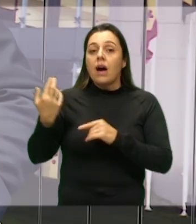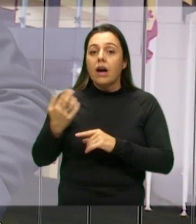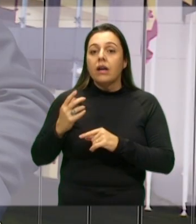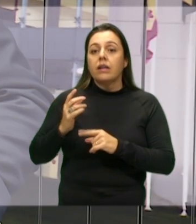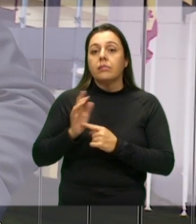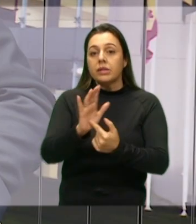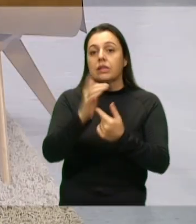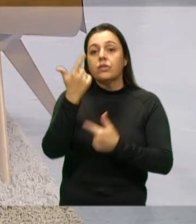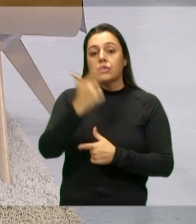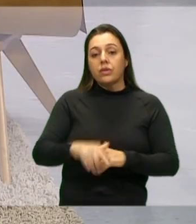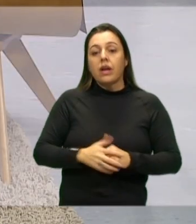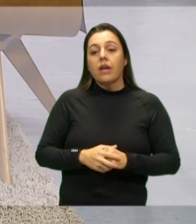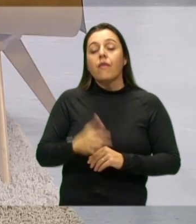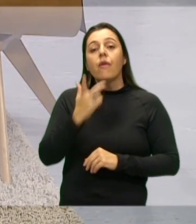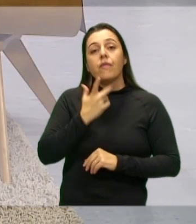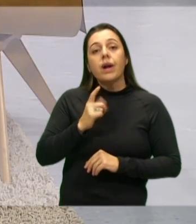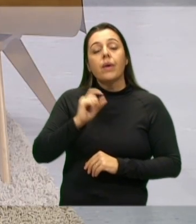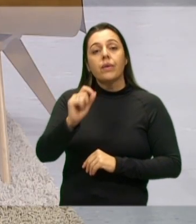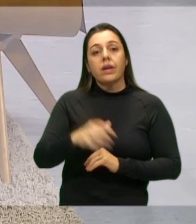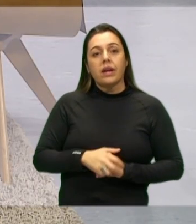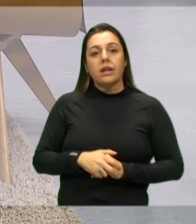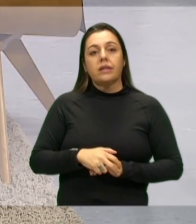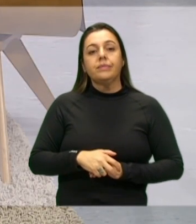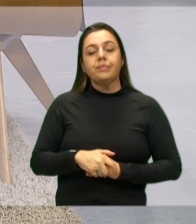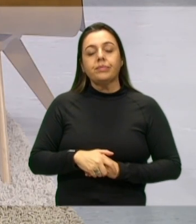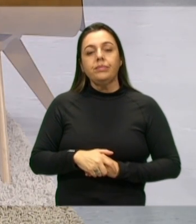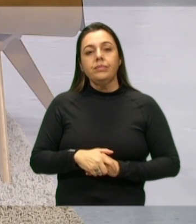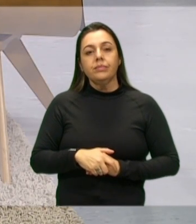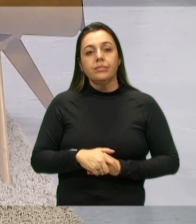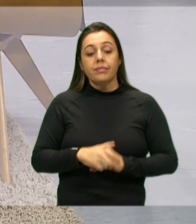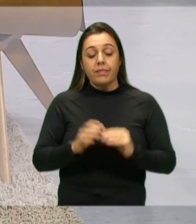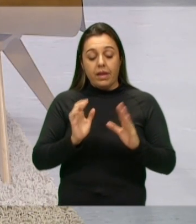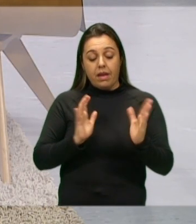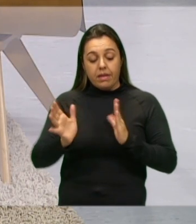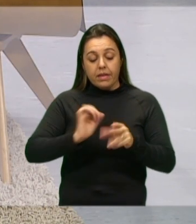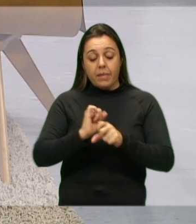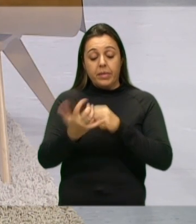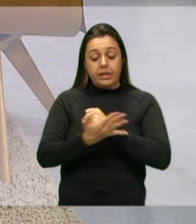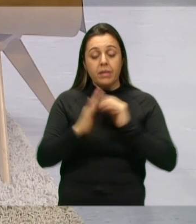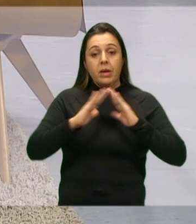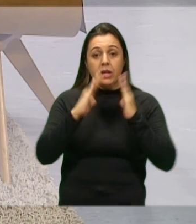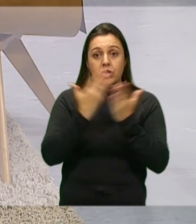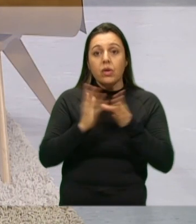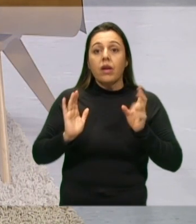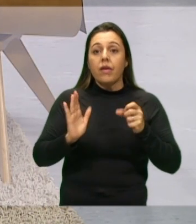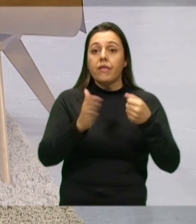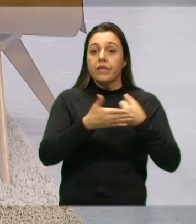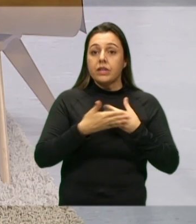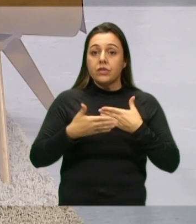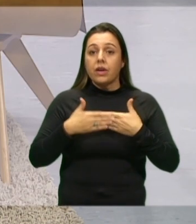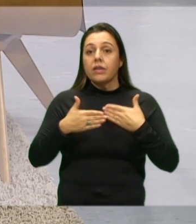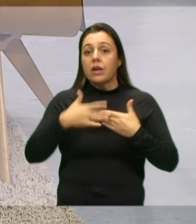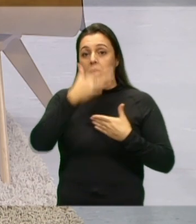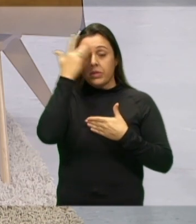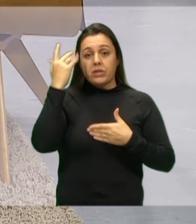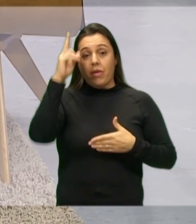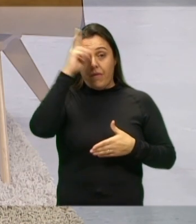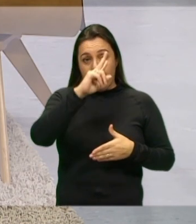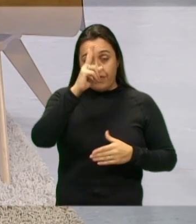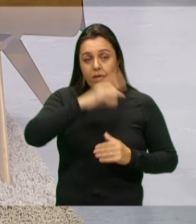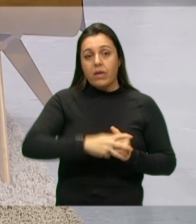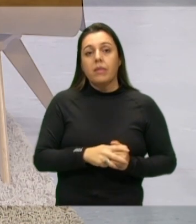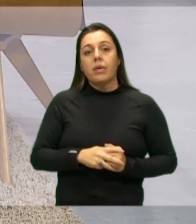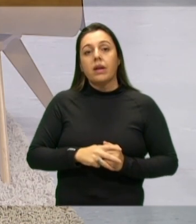ele novamente. Eu vou te dizer que na pandemia, quando as escolas estavam fechadas, as pessoas vão se recordar